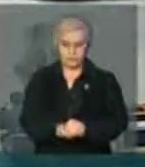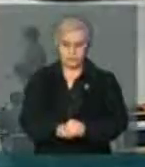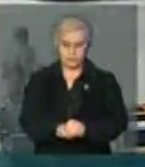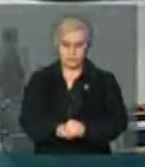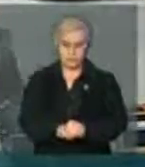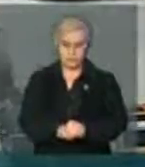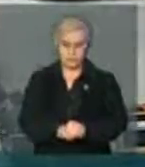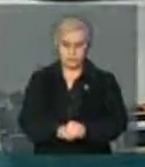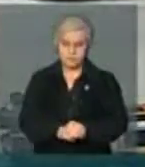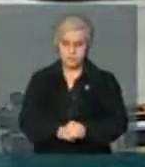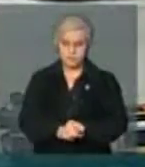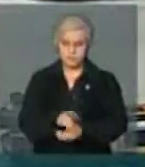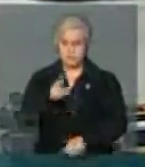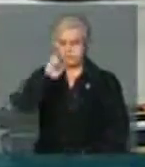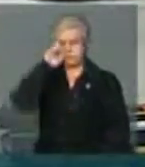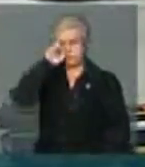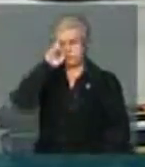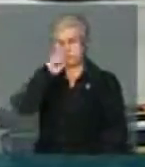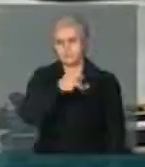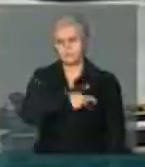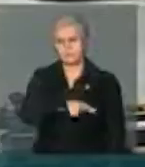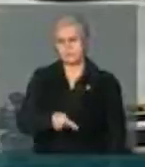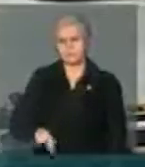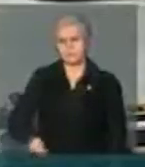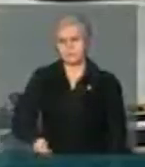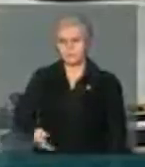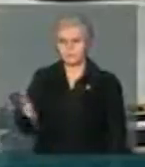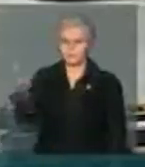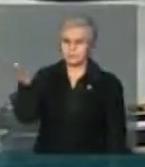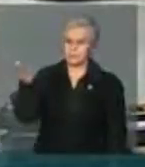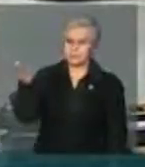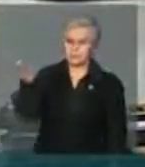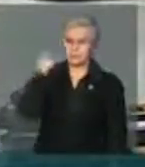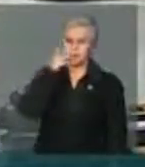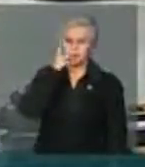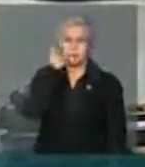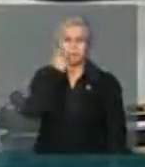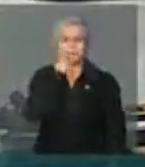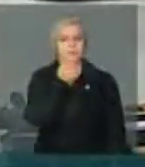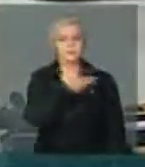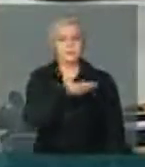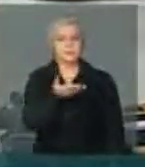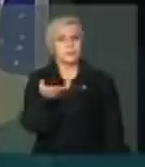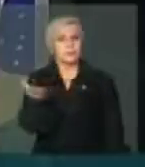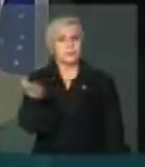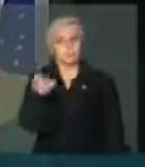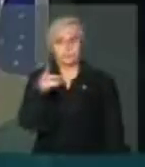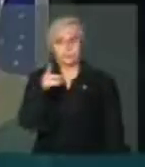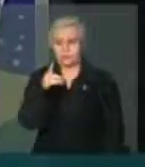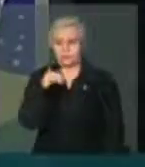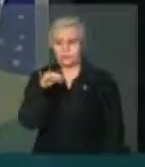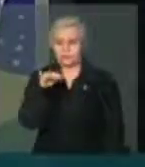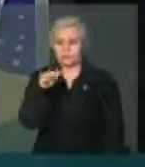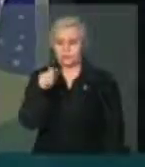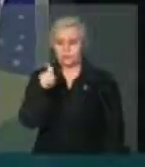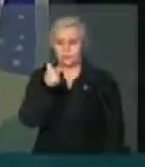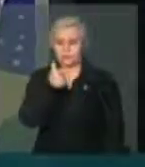Senhor presidente, senhoras e senhores deputados, no dia 21, próximo